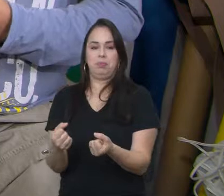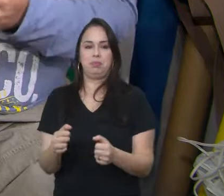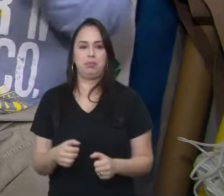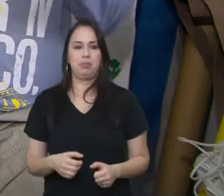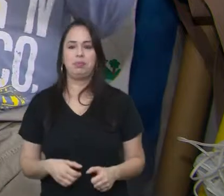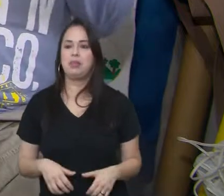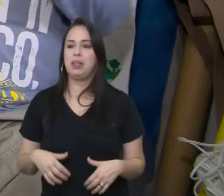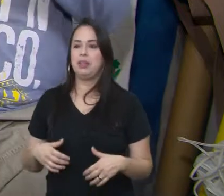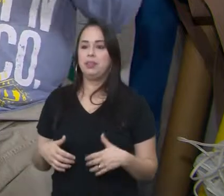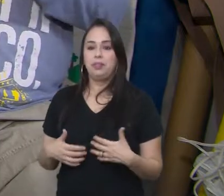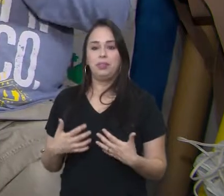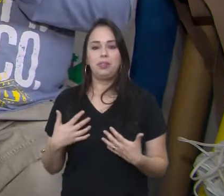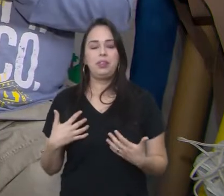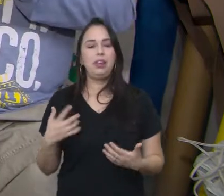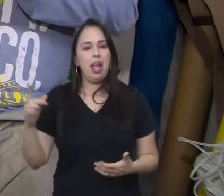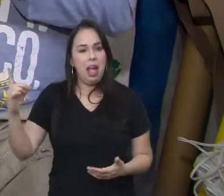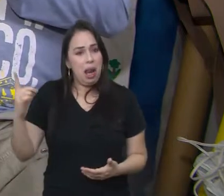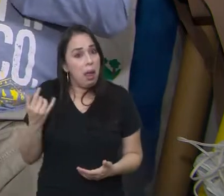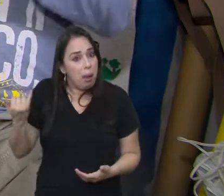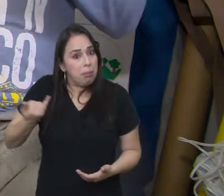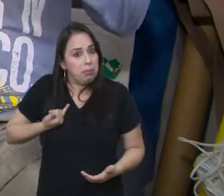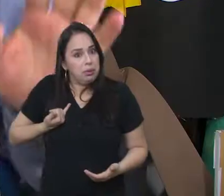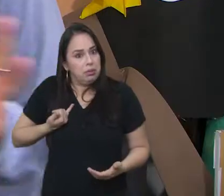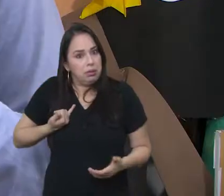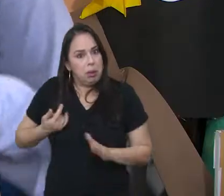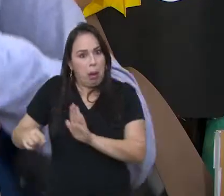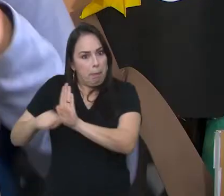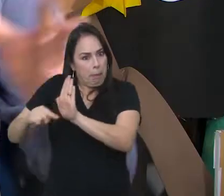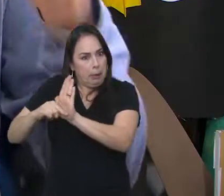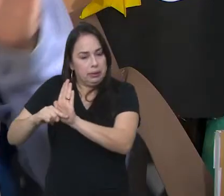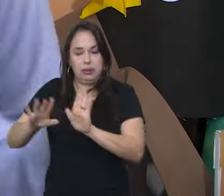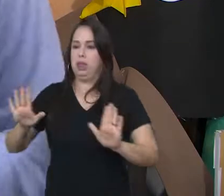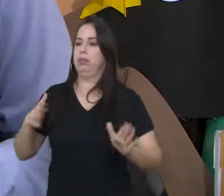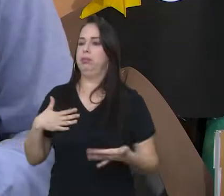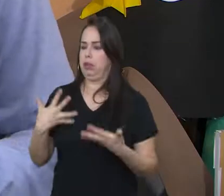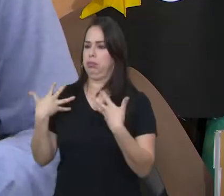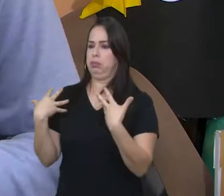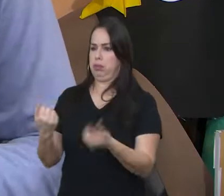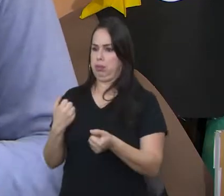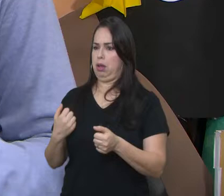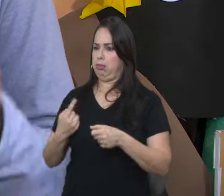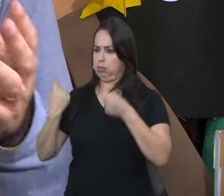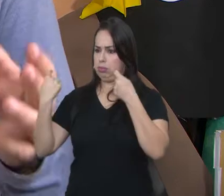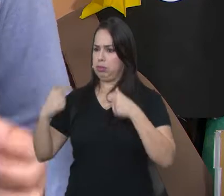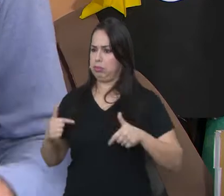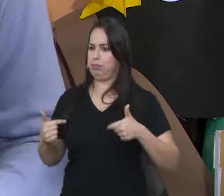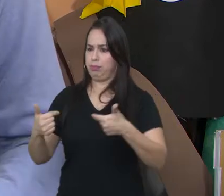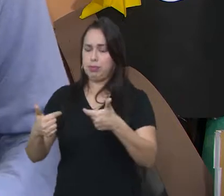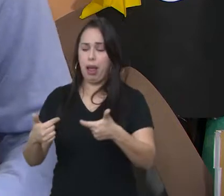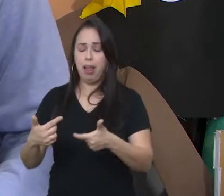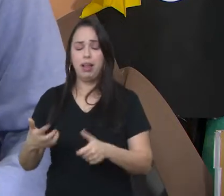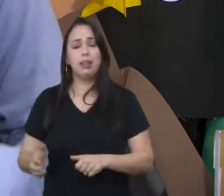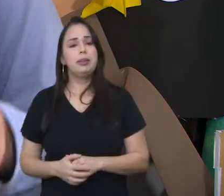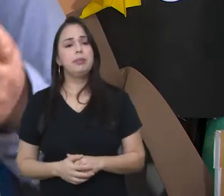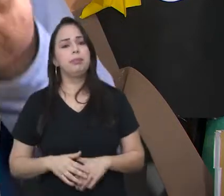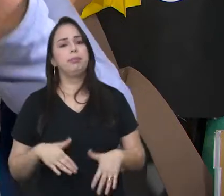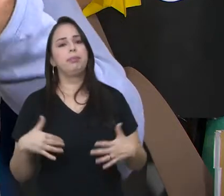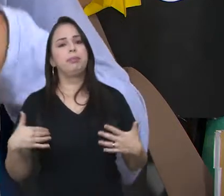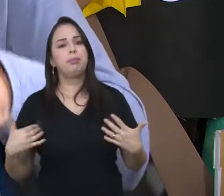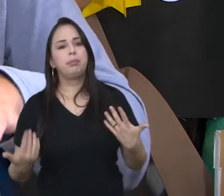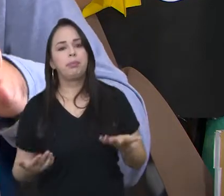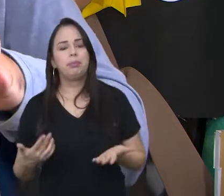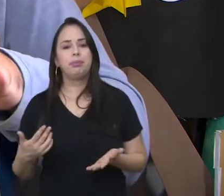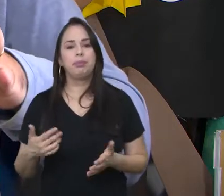Que animador. Ela veio assim com o negativo, né? Mas eu falei assim, não, eu vou enfrentar isso, quero ver o que vai acontecer, né? Então